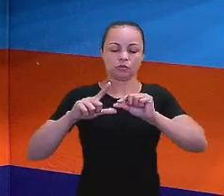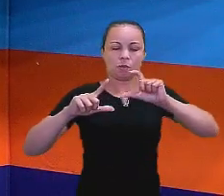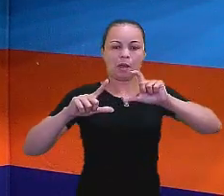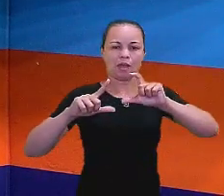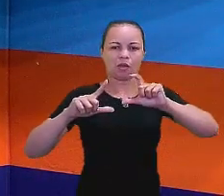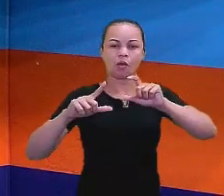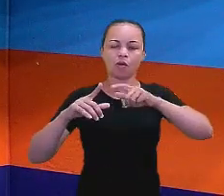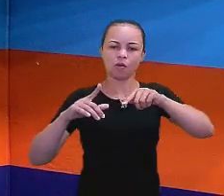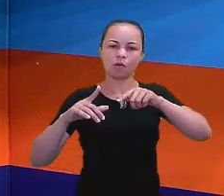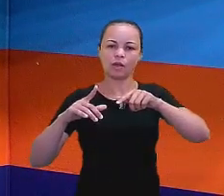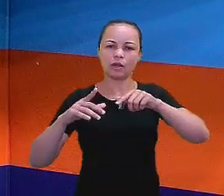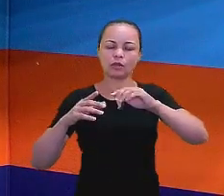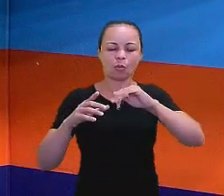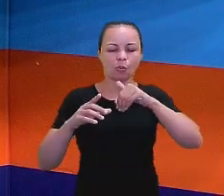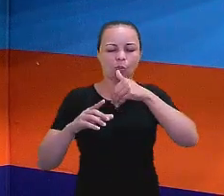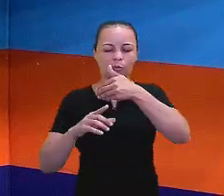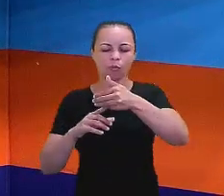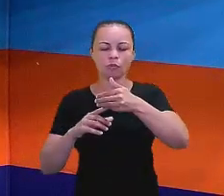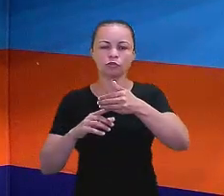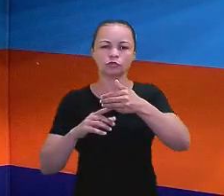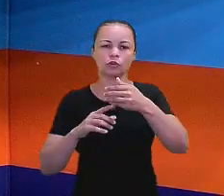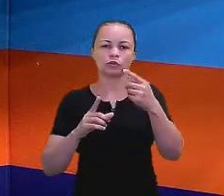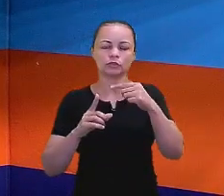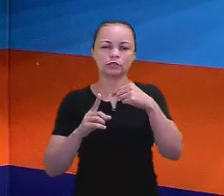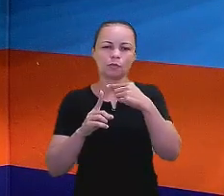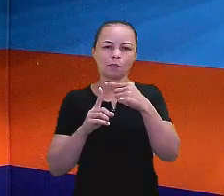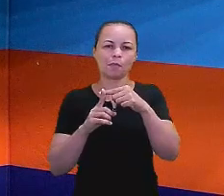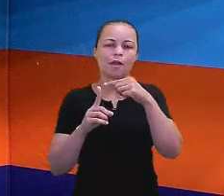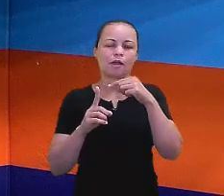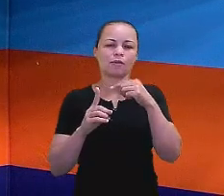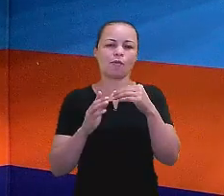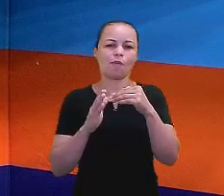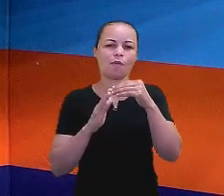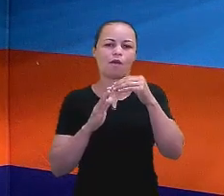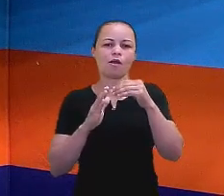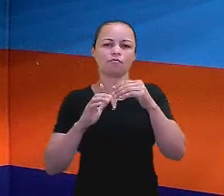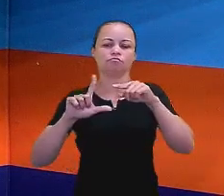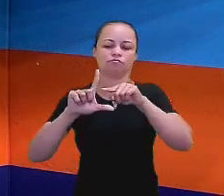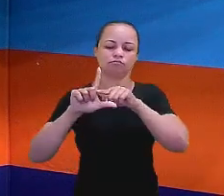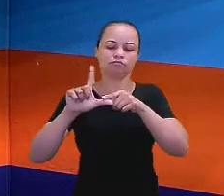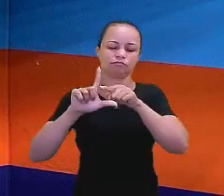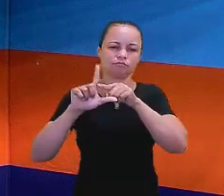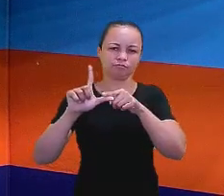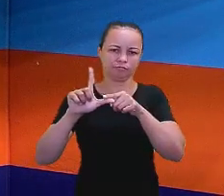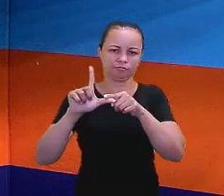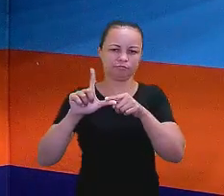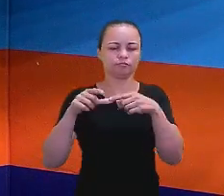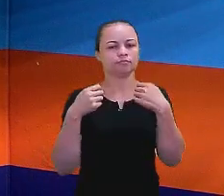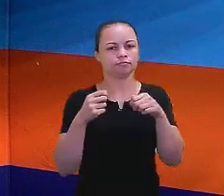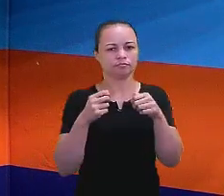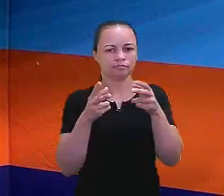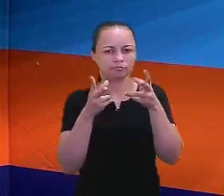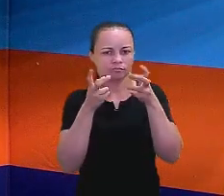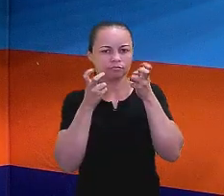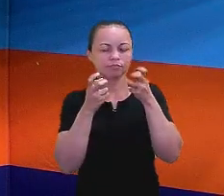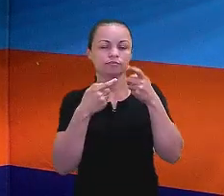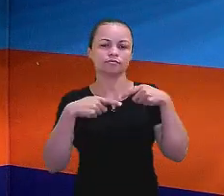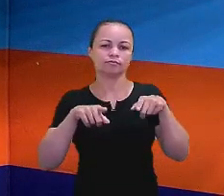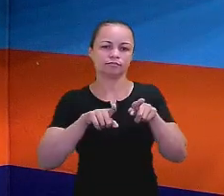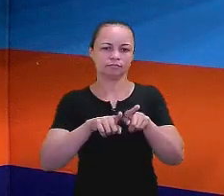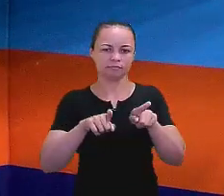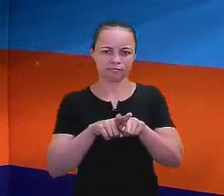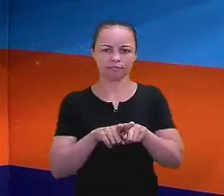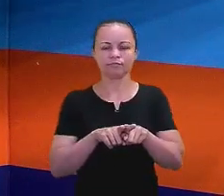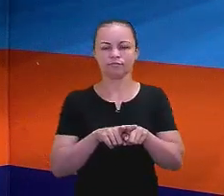sempre oposto ao seu maior ângulo. Então, a gente precisa perceber isso também, né? Que